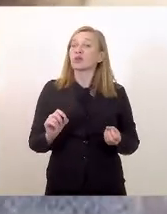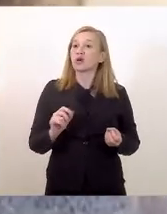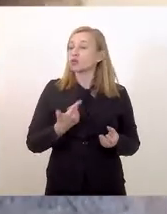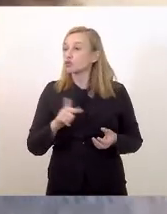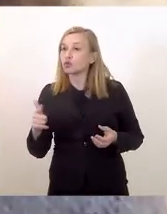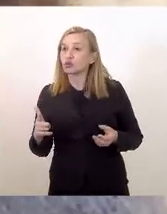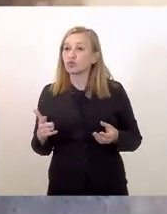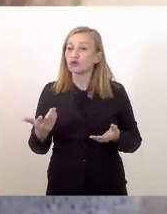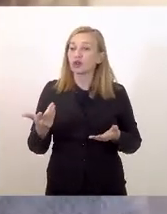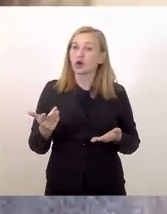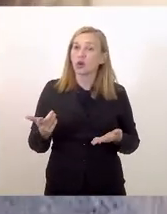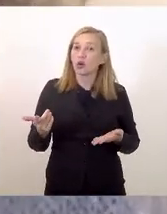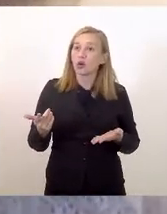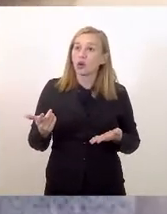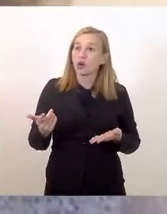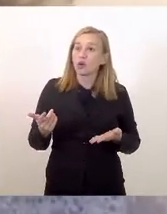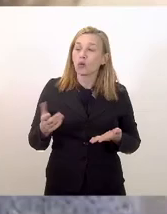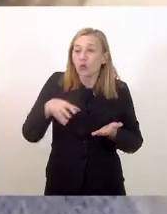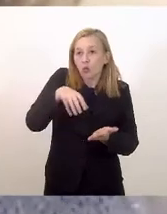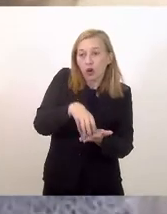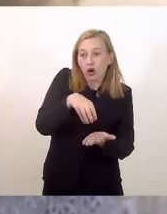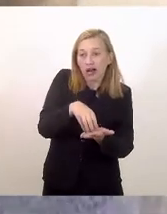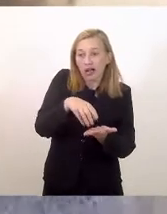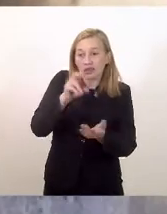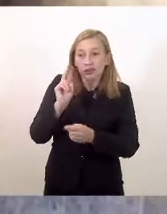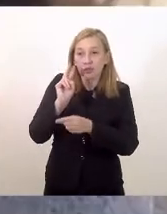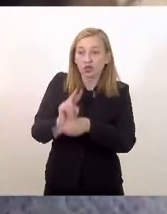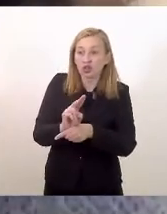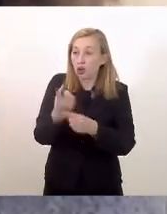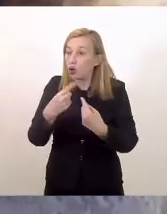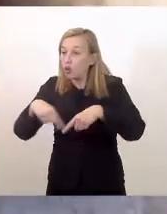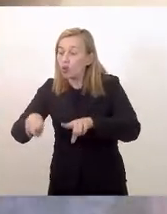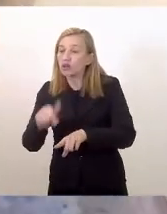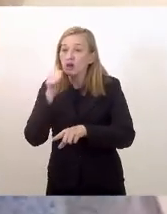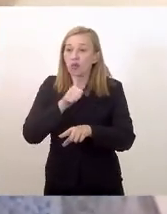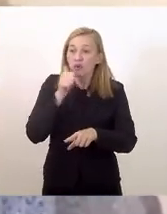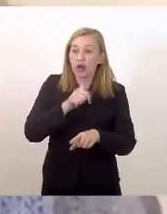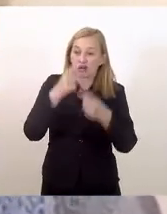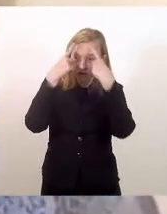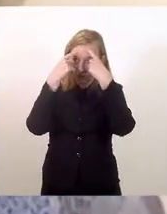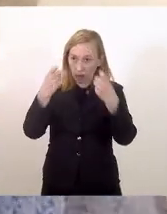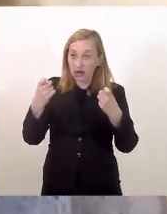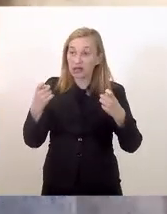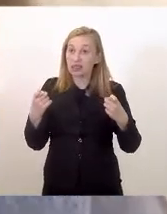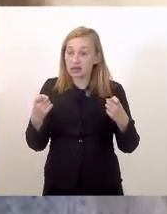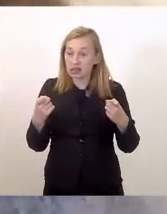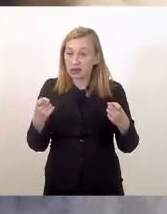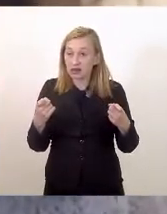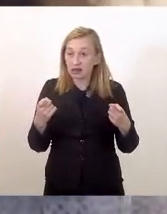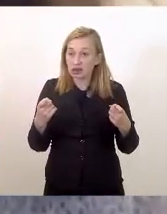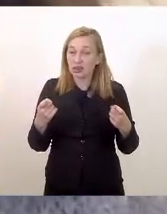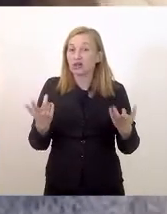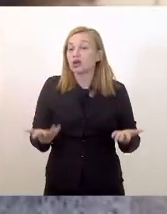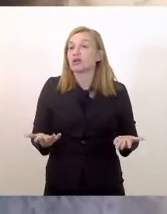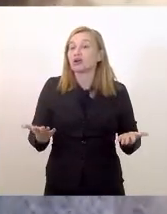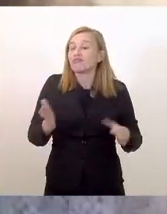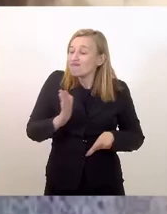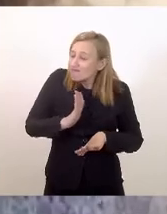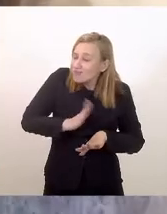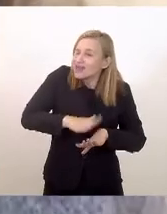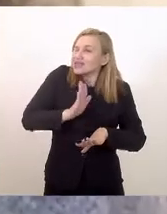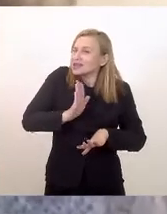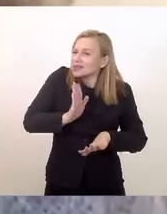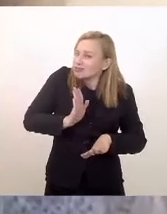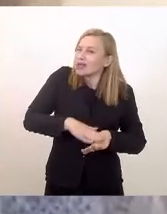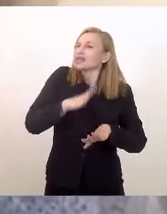né, um aparato, uma rede de proteção à mulher vítima de violência do estado, mulher vítima de violência,